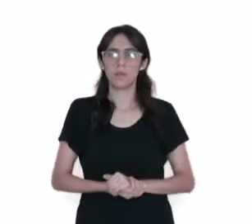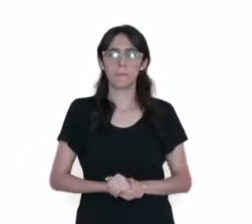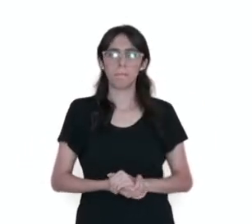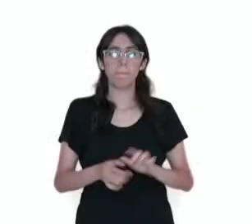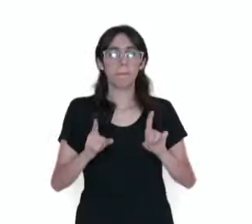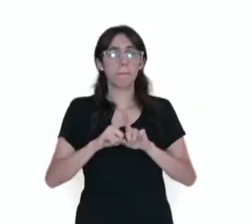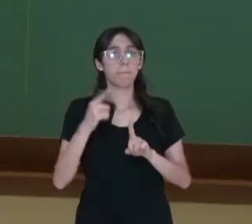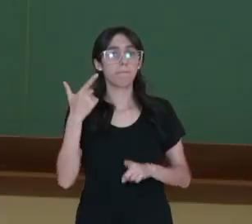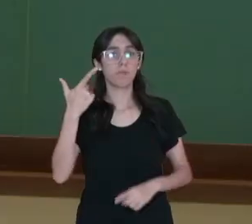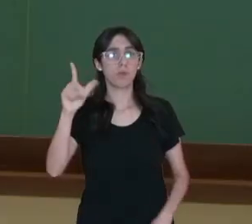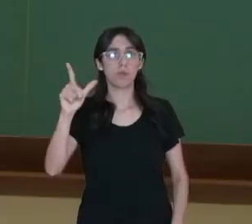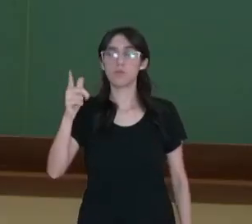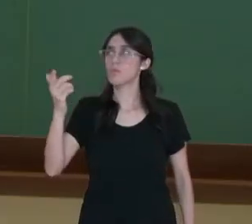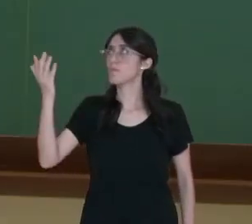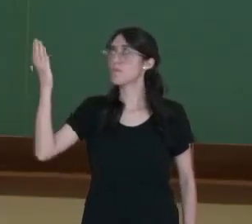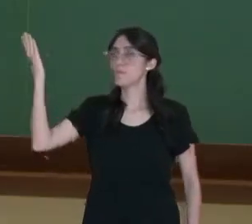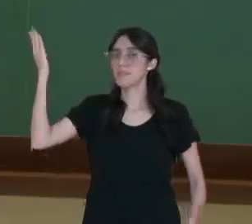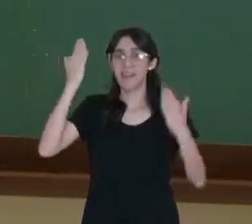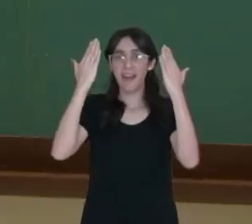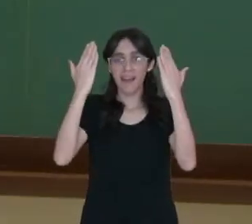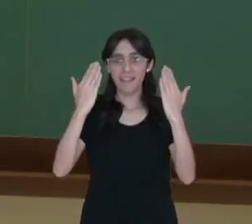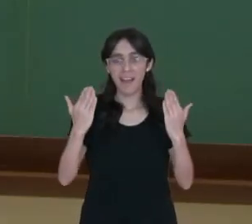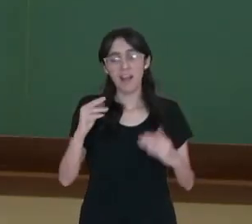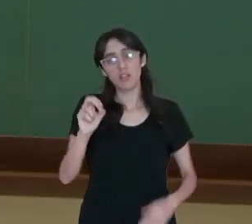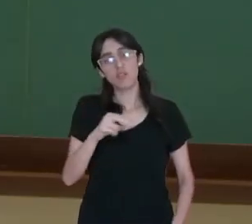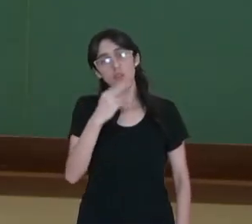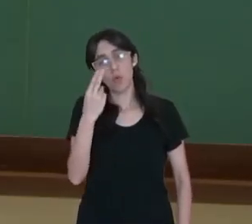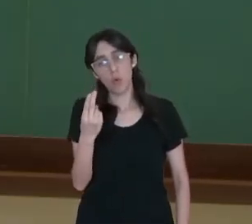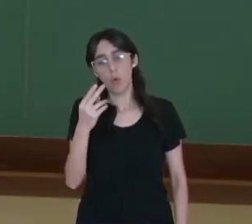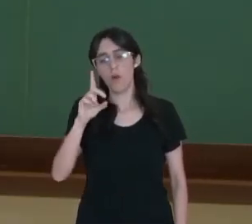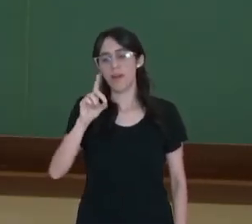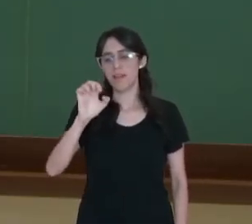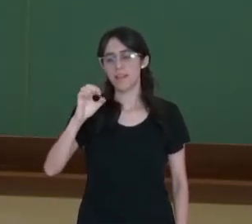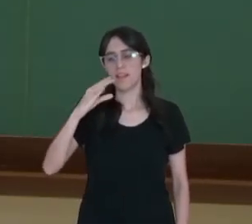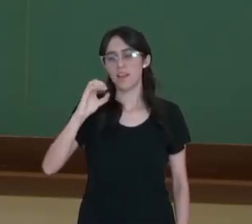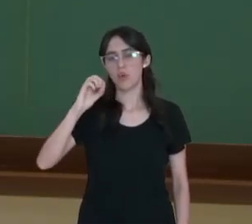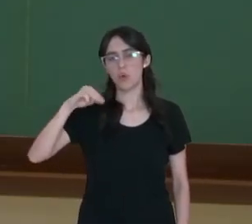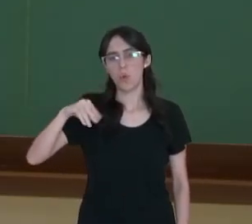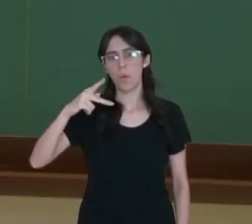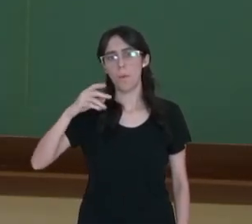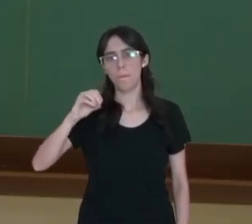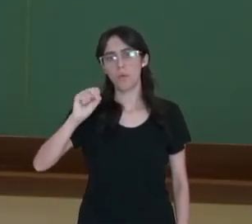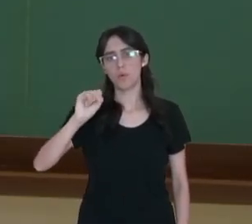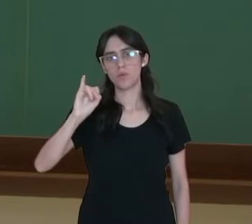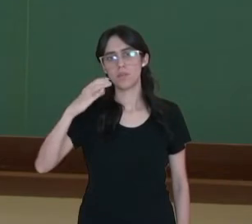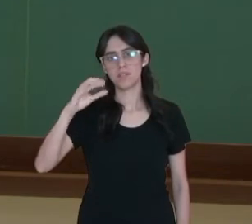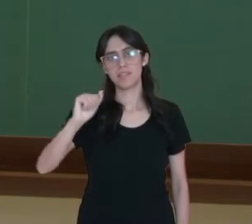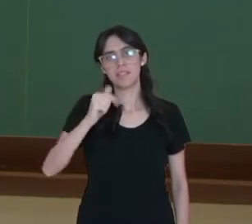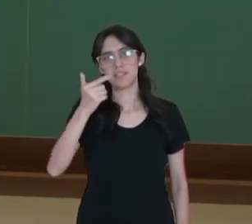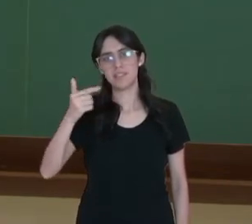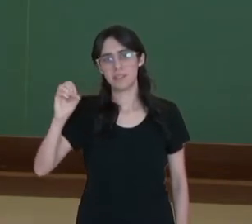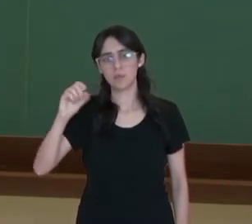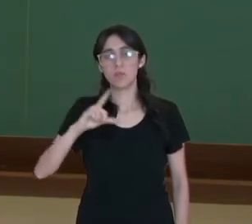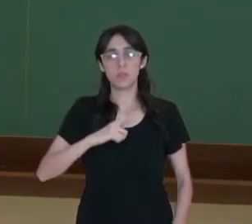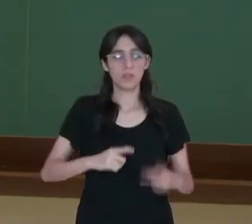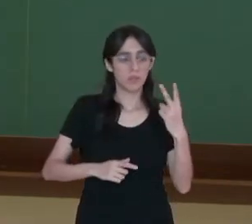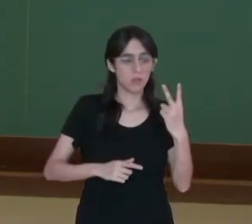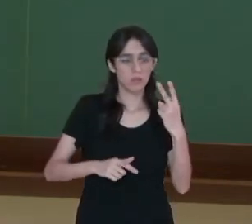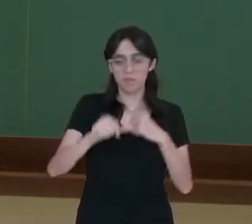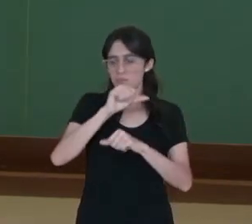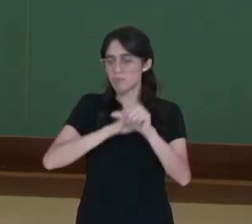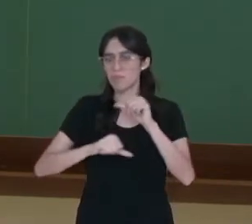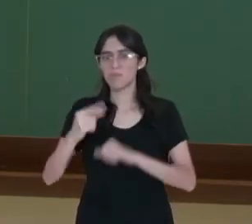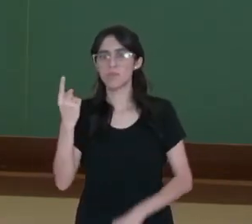é reação de análise ou decomposição. Olha só, a gente tem 1 que formam 2. Reação de